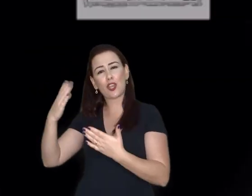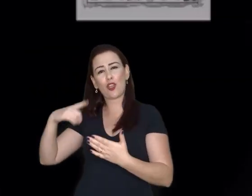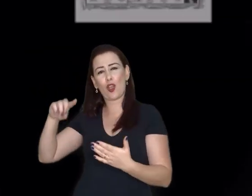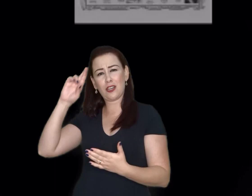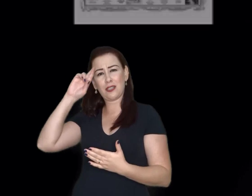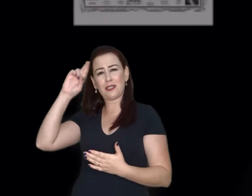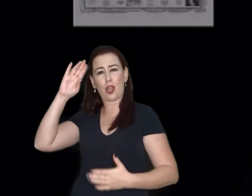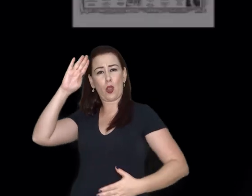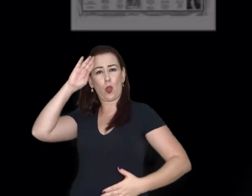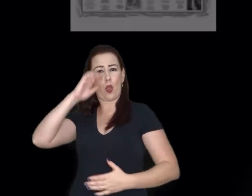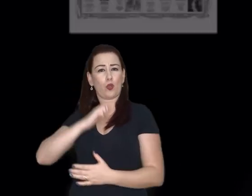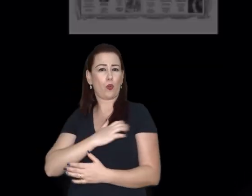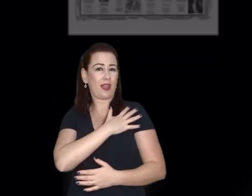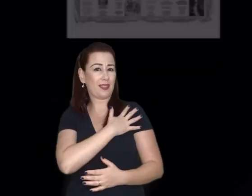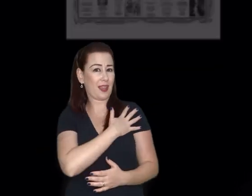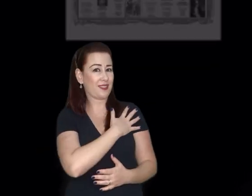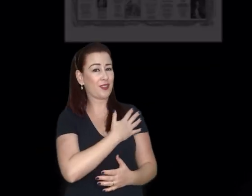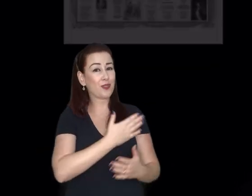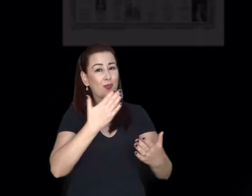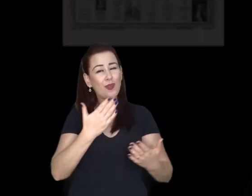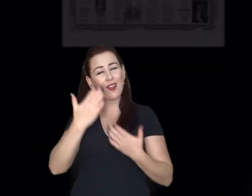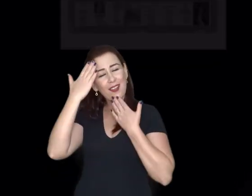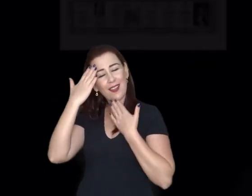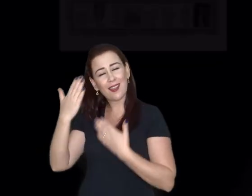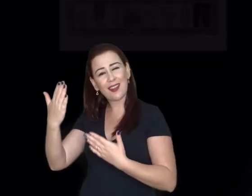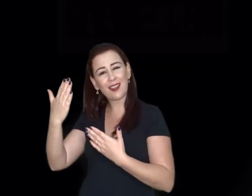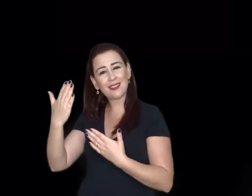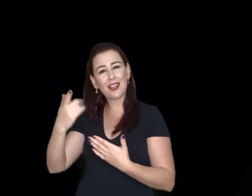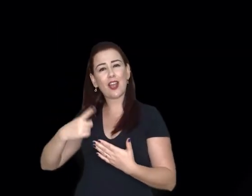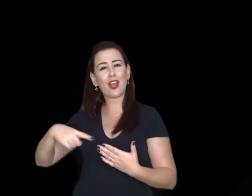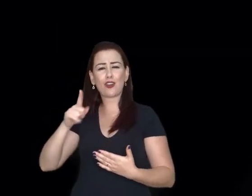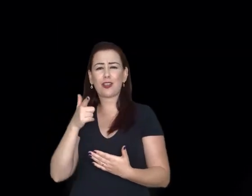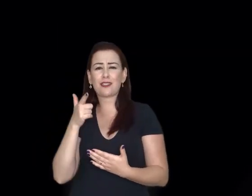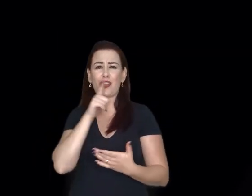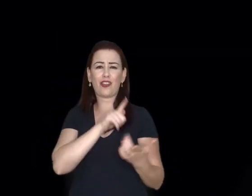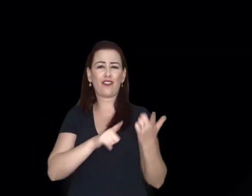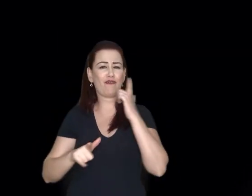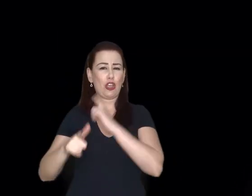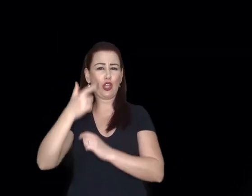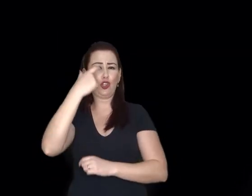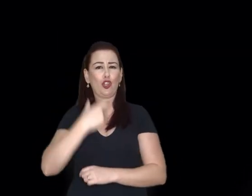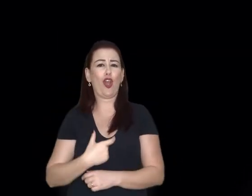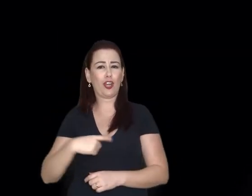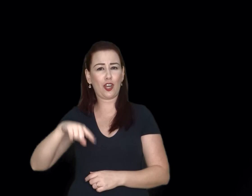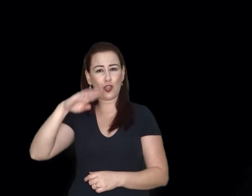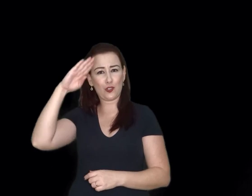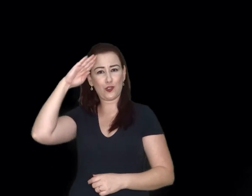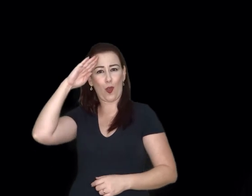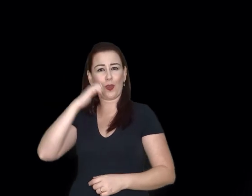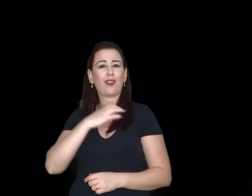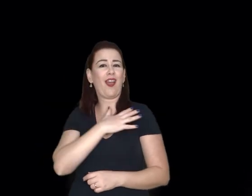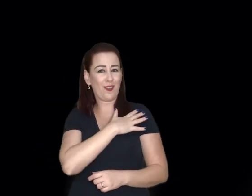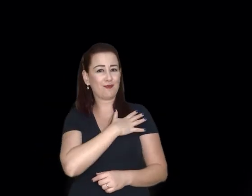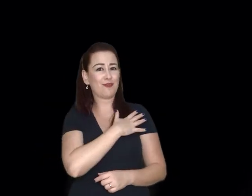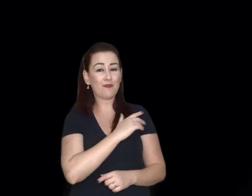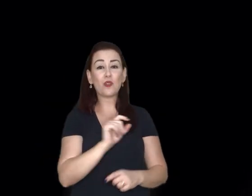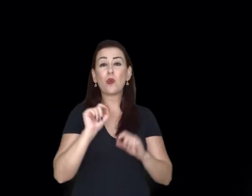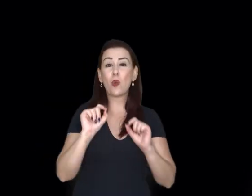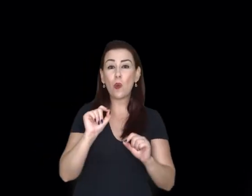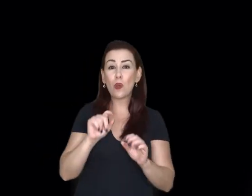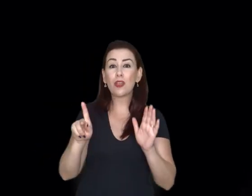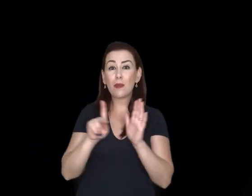dos Exércitos, graças à nobre vitória, para o terreiro